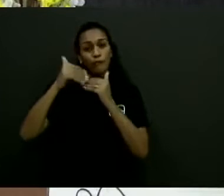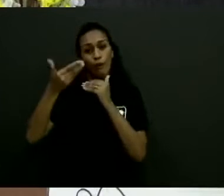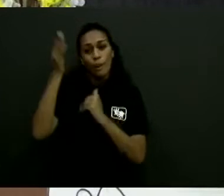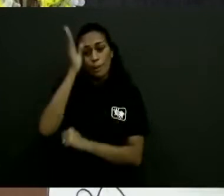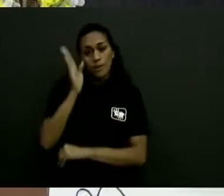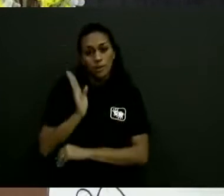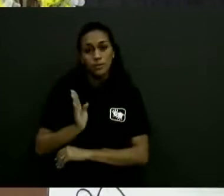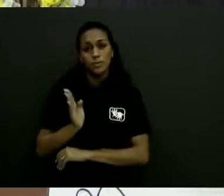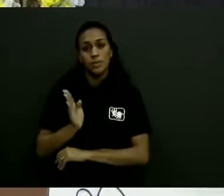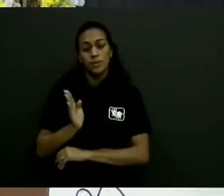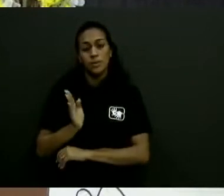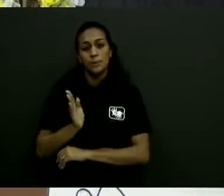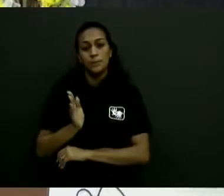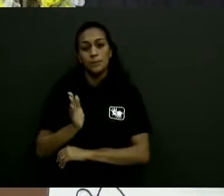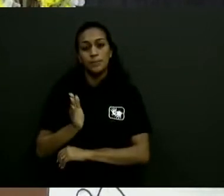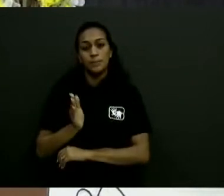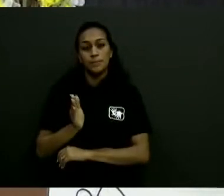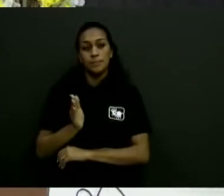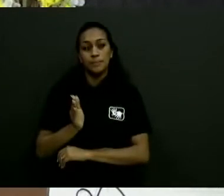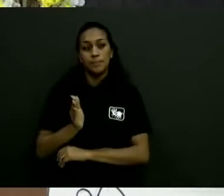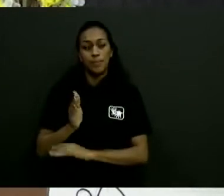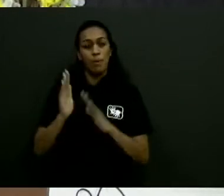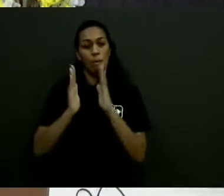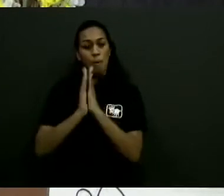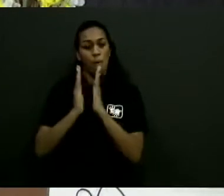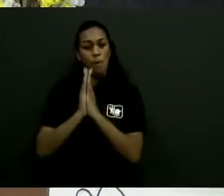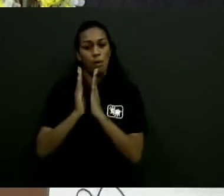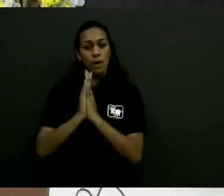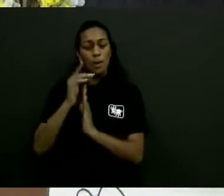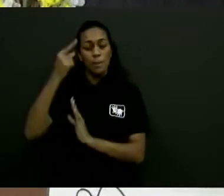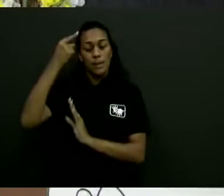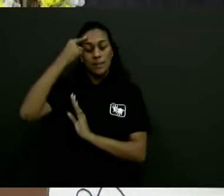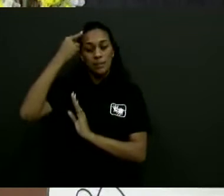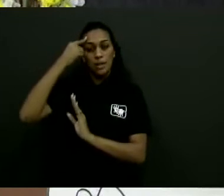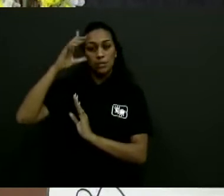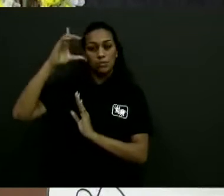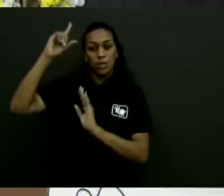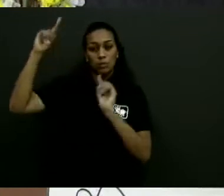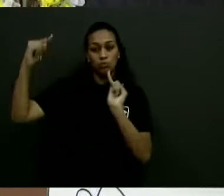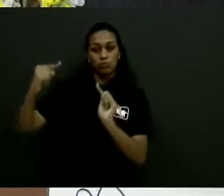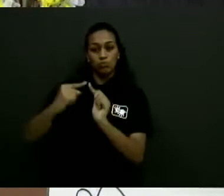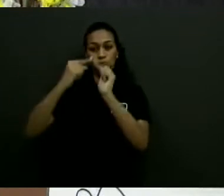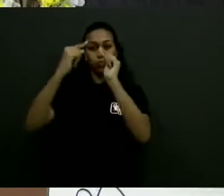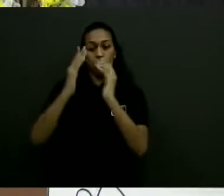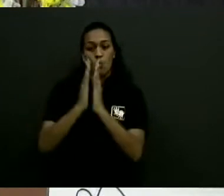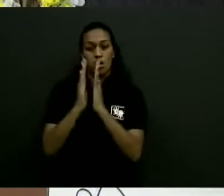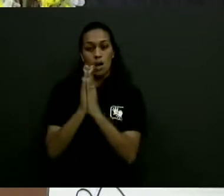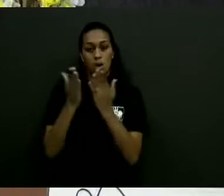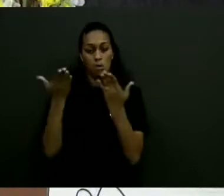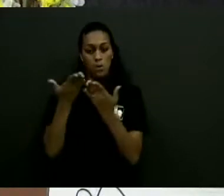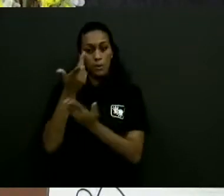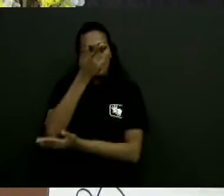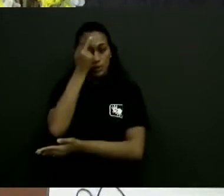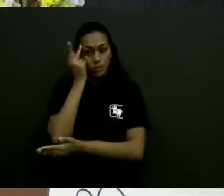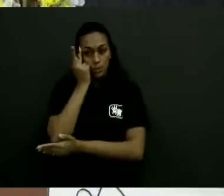vocês pudessem firmar a sua oração aí, seu pensamento aí, junto comigo. Nós vamos fazer uma oração aí pelas pessoas que